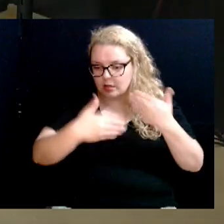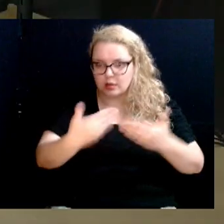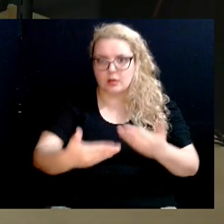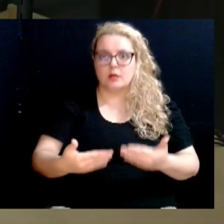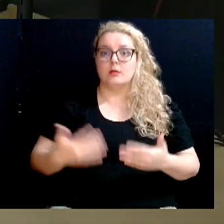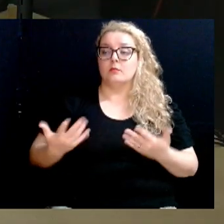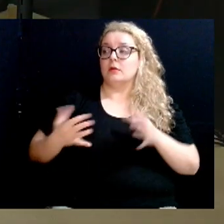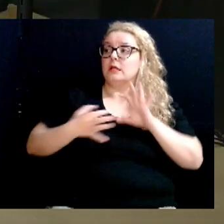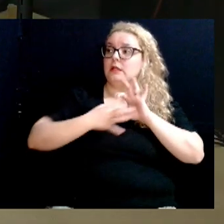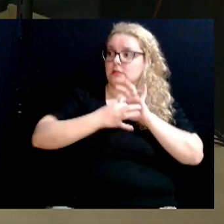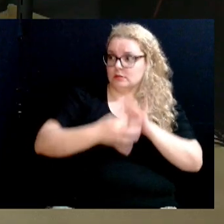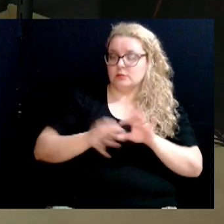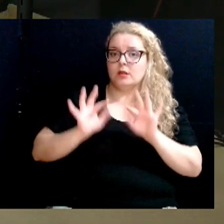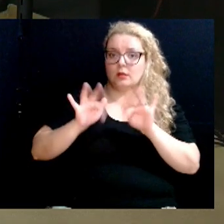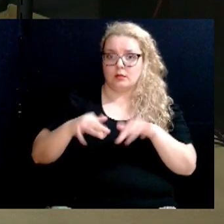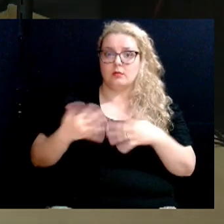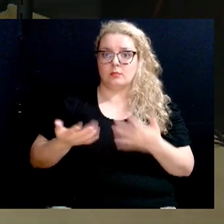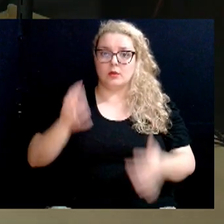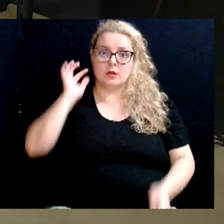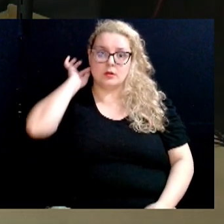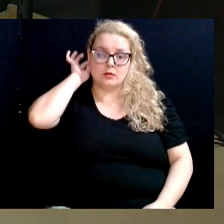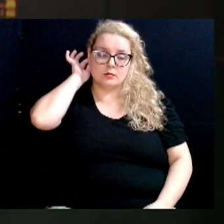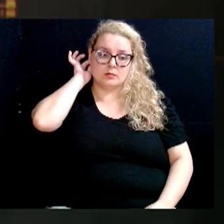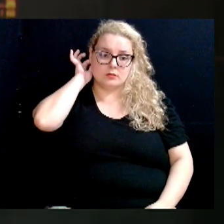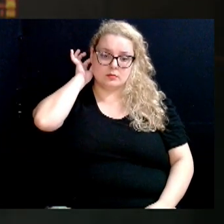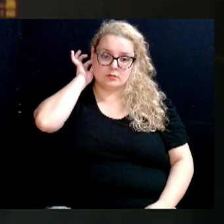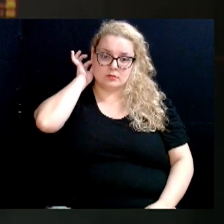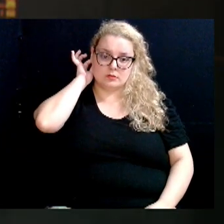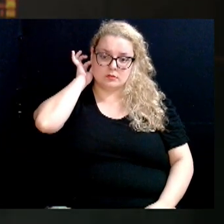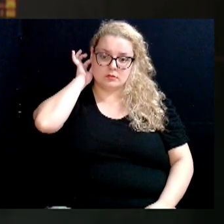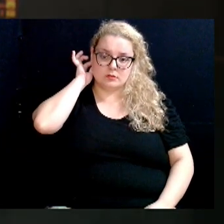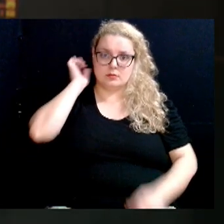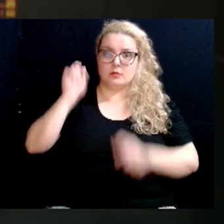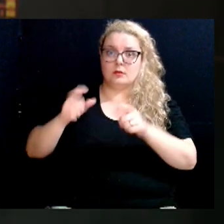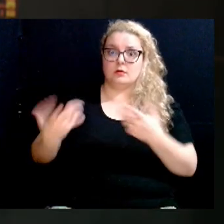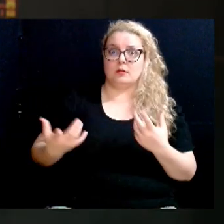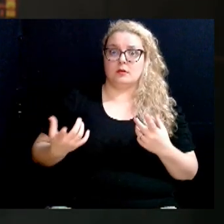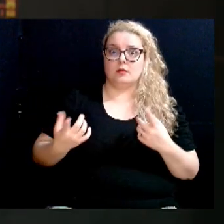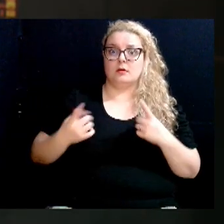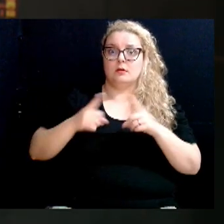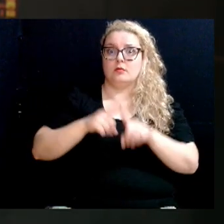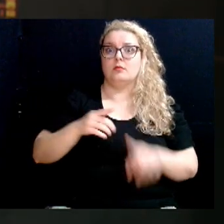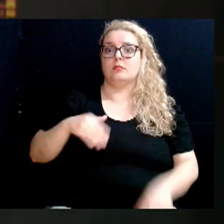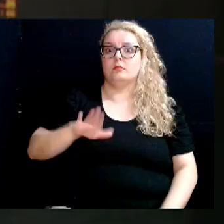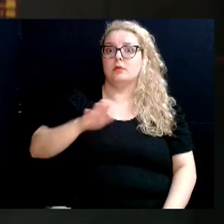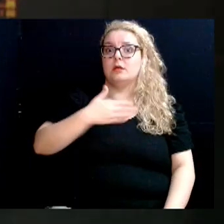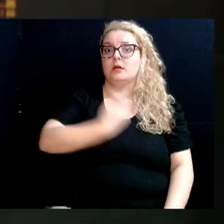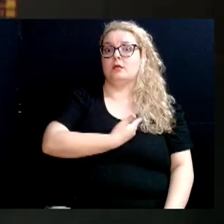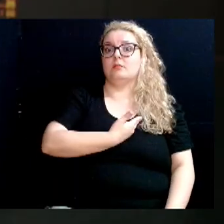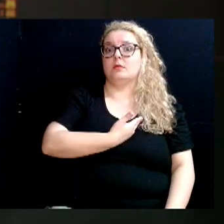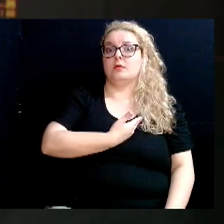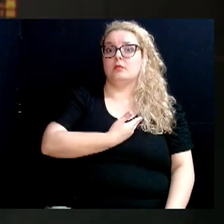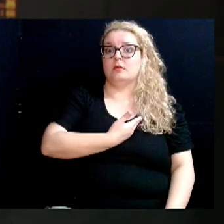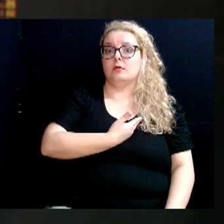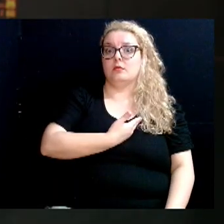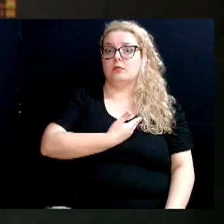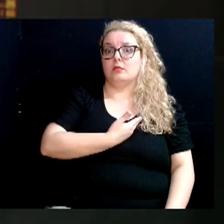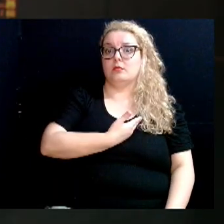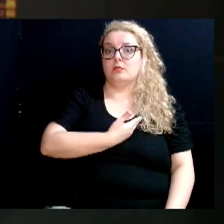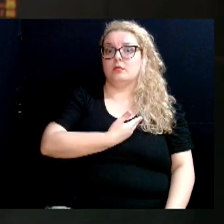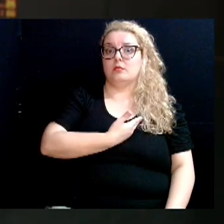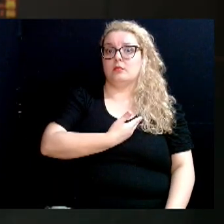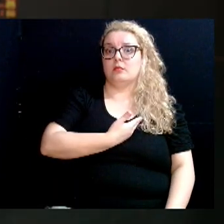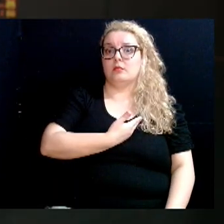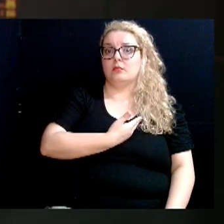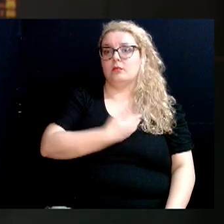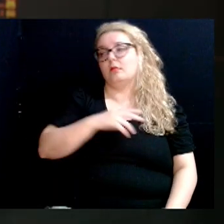para finalizar, quando as pessoas falam assim, a gente acabou se tornando muito amigos, ou muito amigas, né, etc.